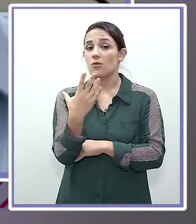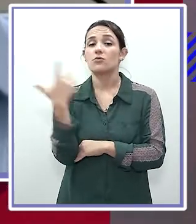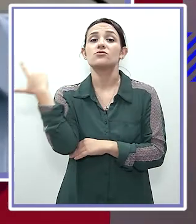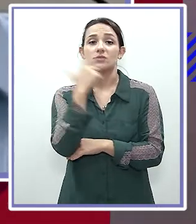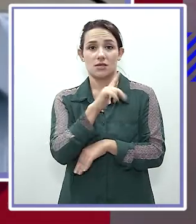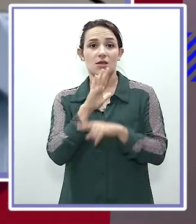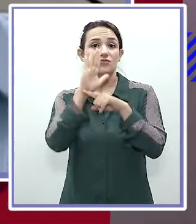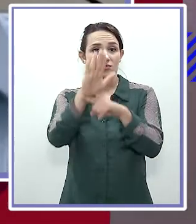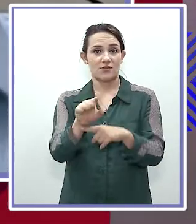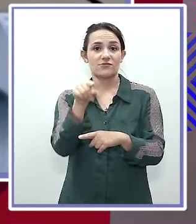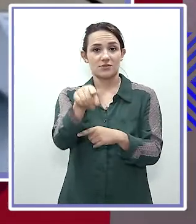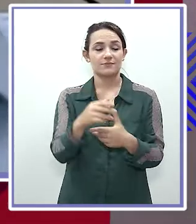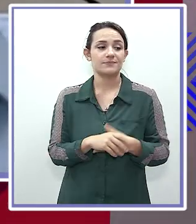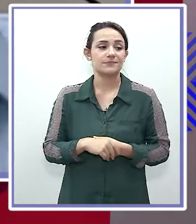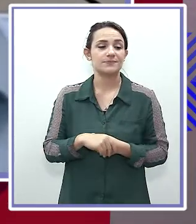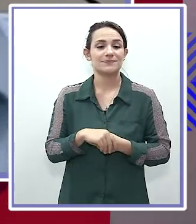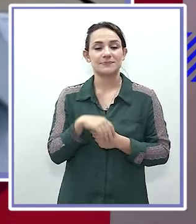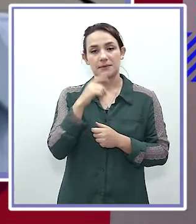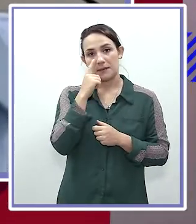é muito bom poder contribuir.